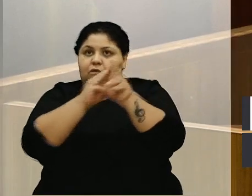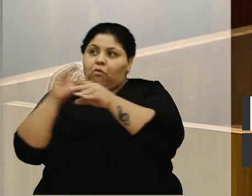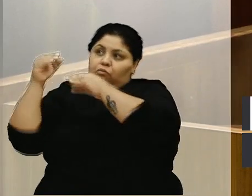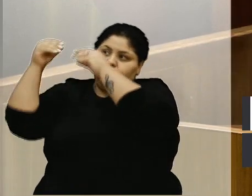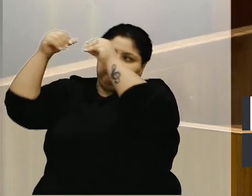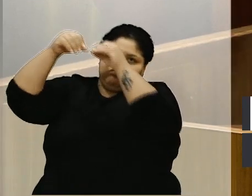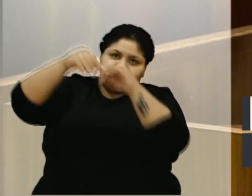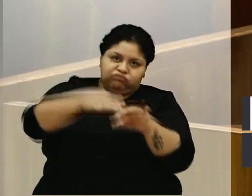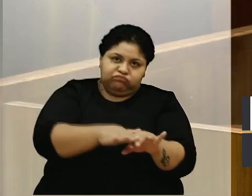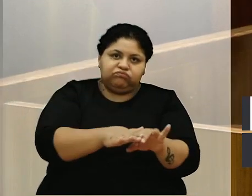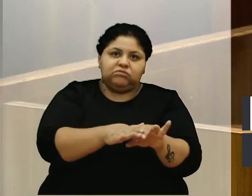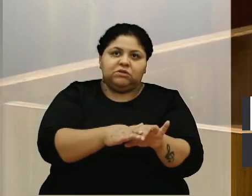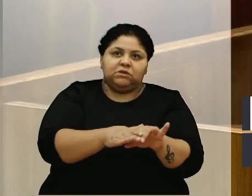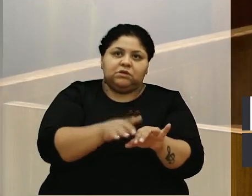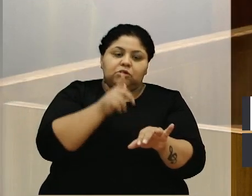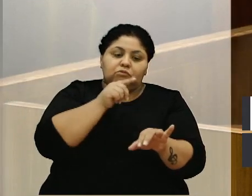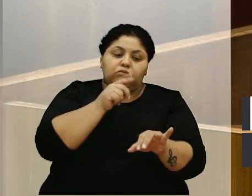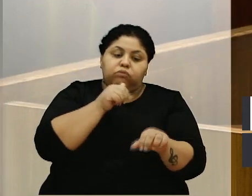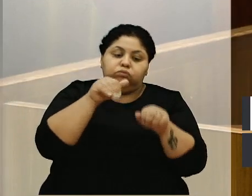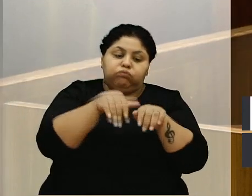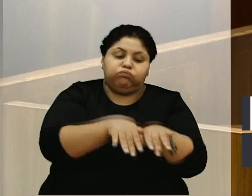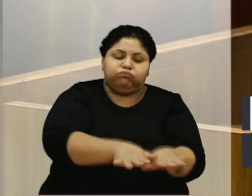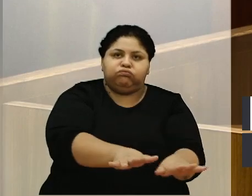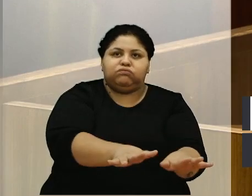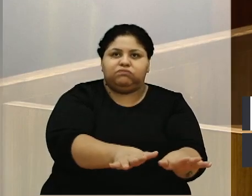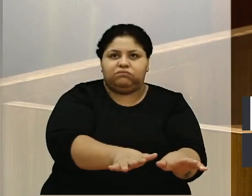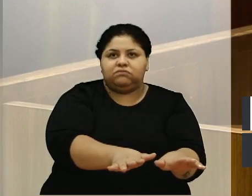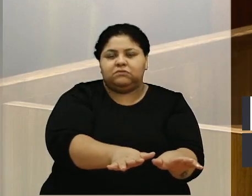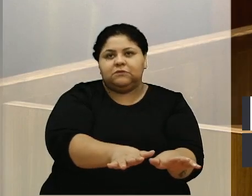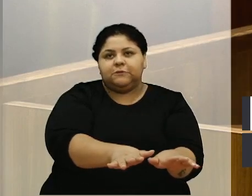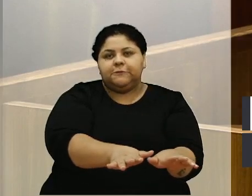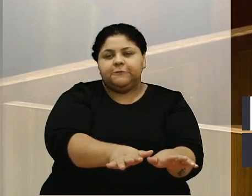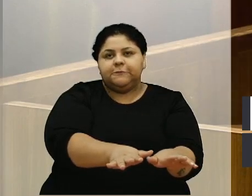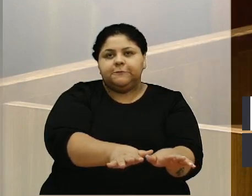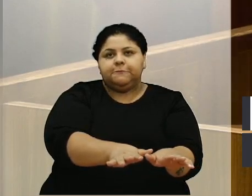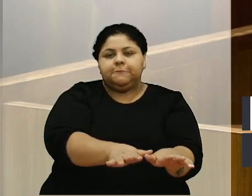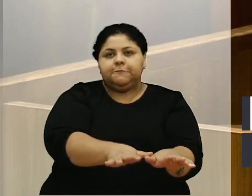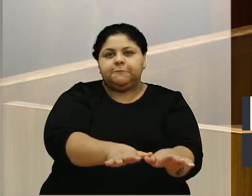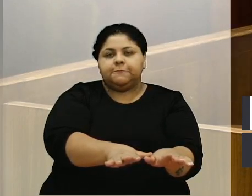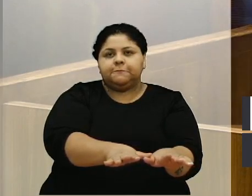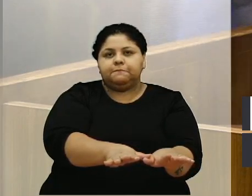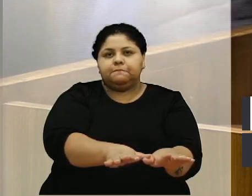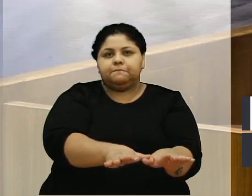já vai para dentro do rio, e ele acaba, né,